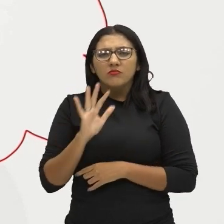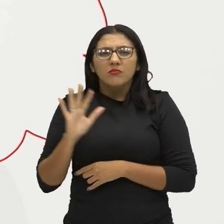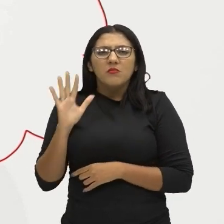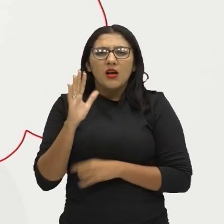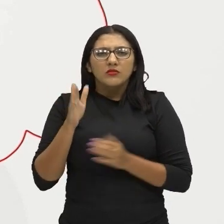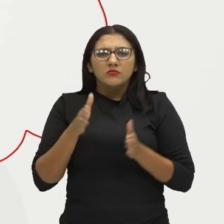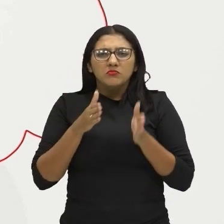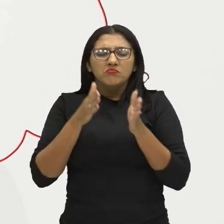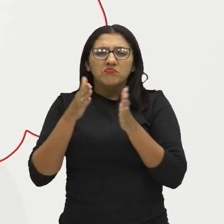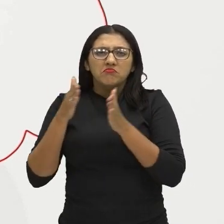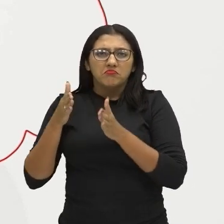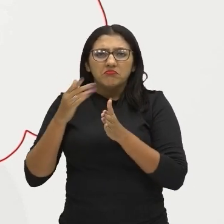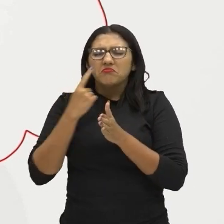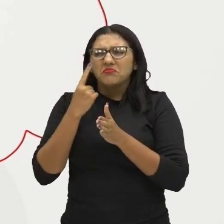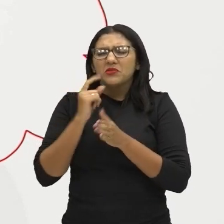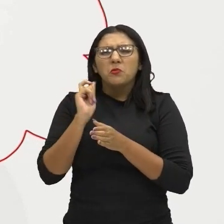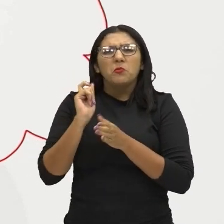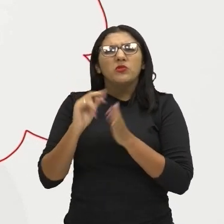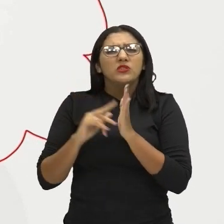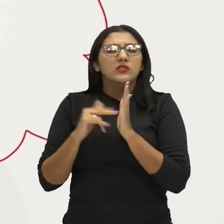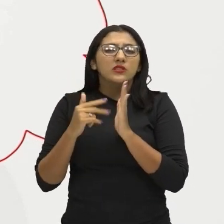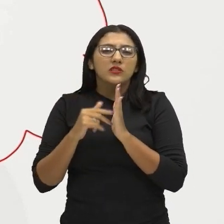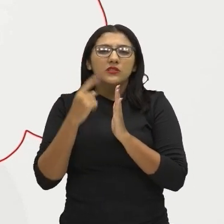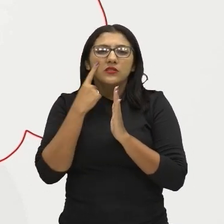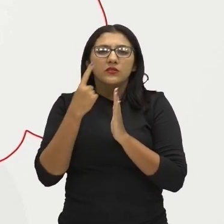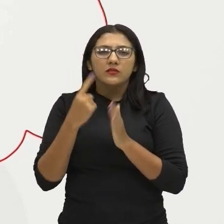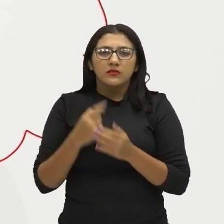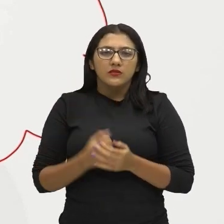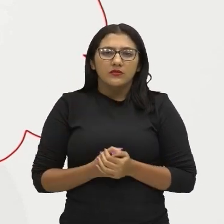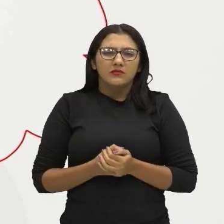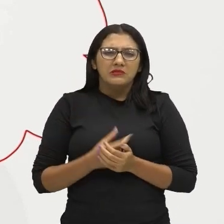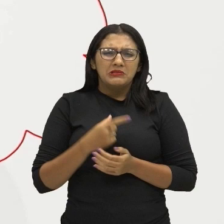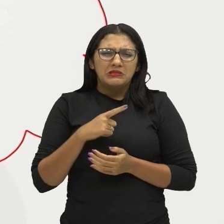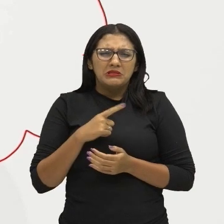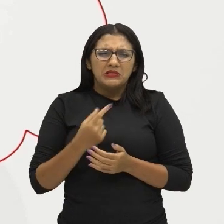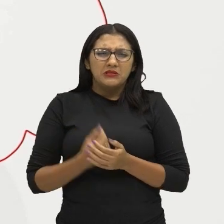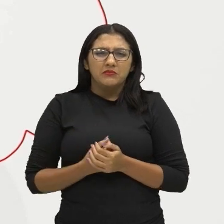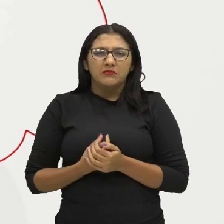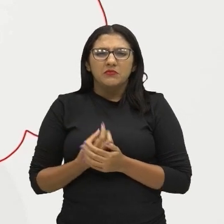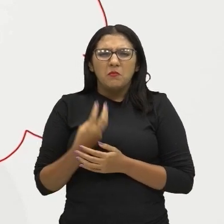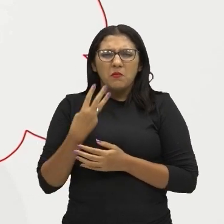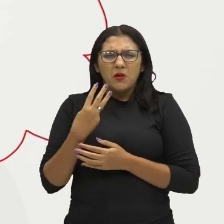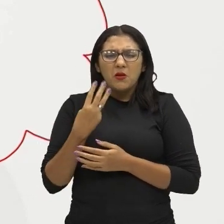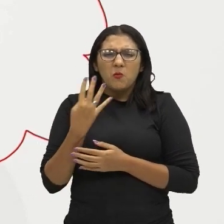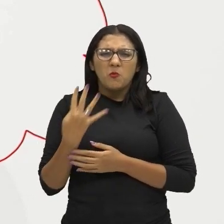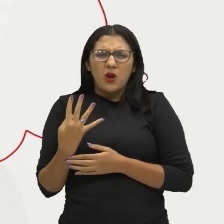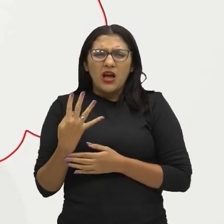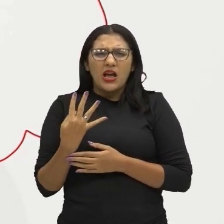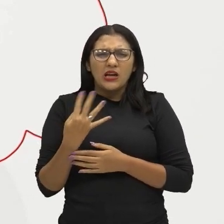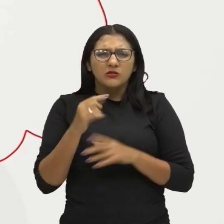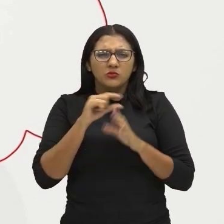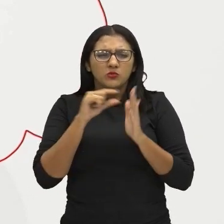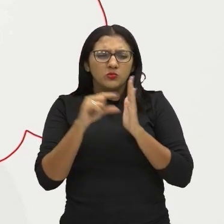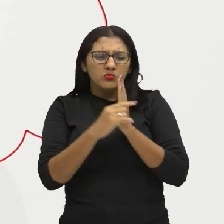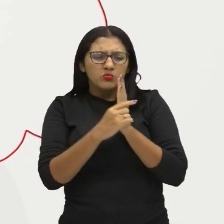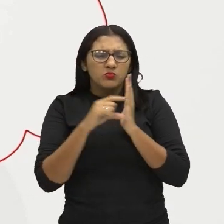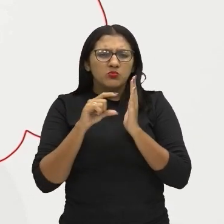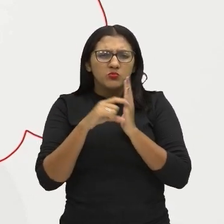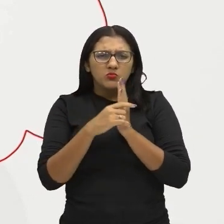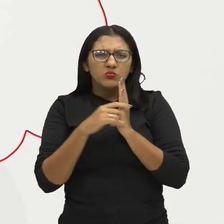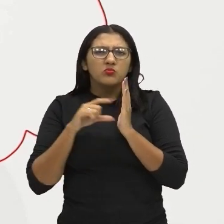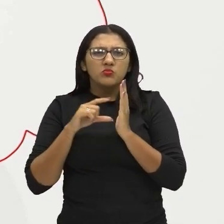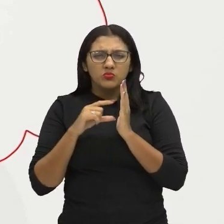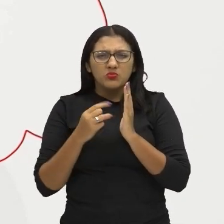e vírgula, nós temos então, digamos, 4 caixinhas, olha, ou 4 rótulos, ou, desculpa,